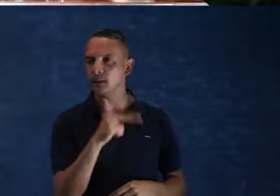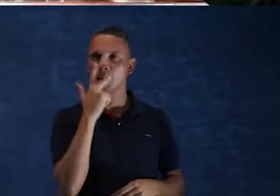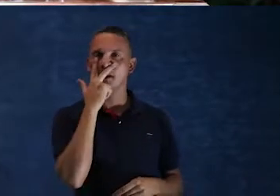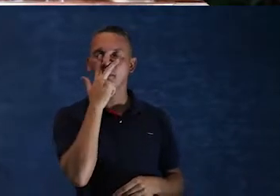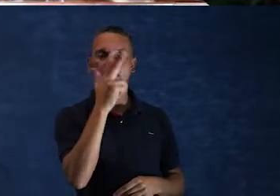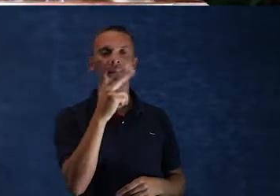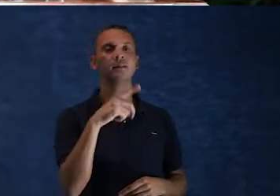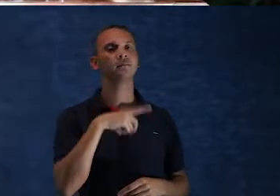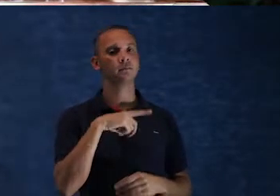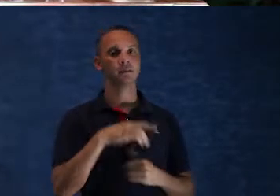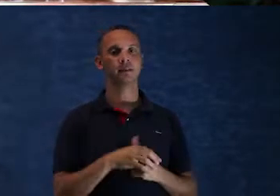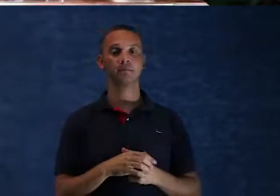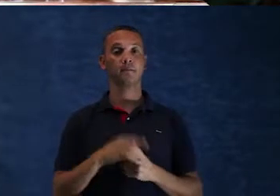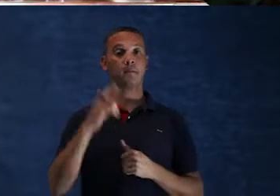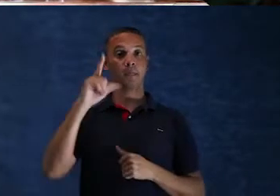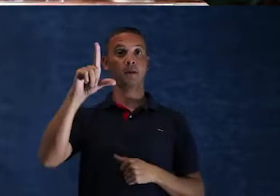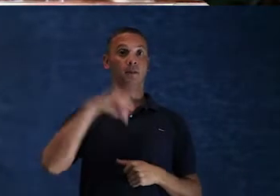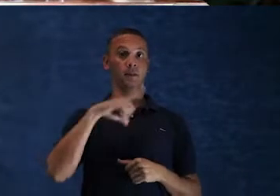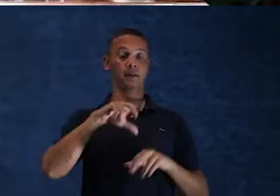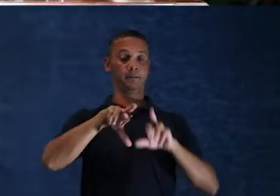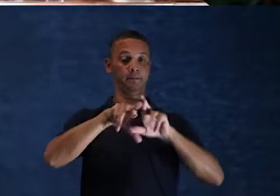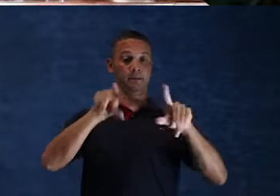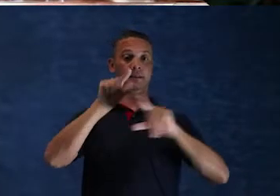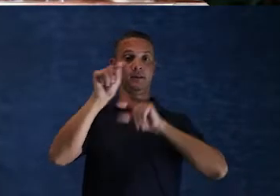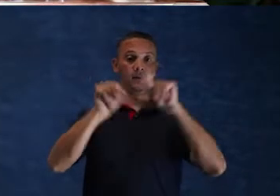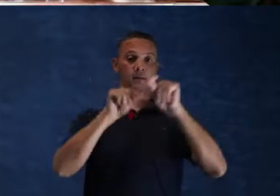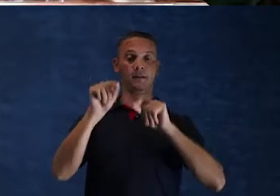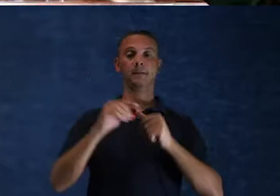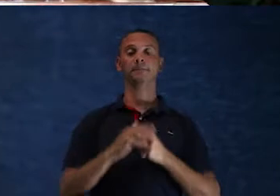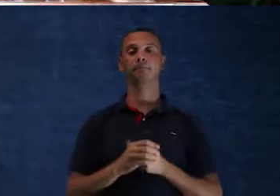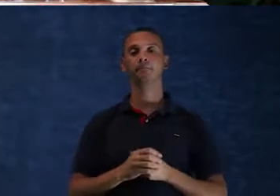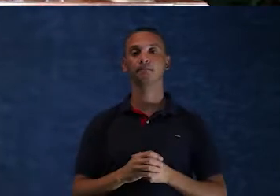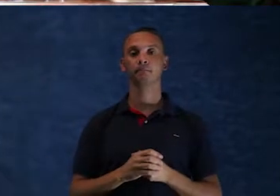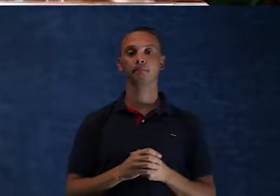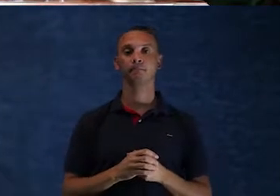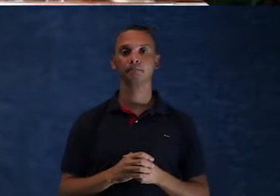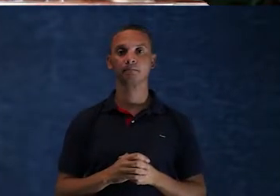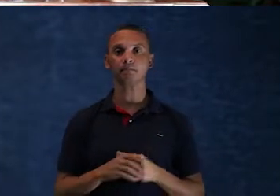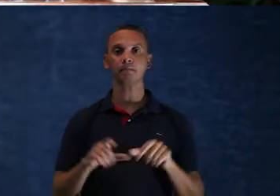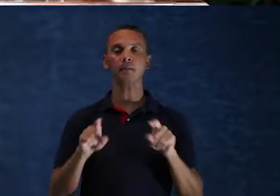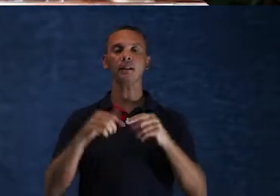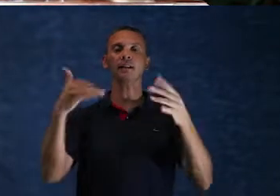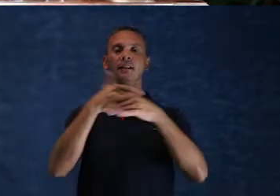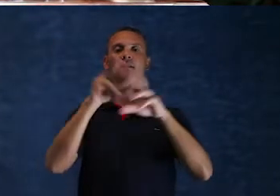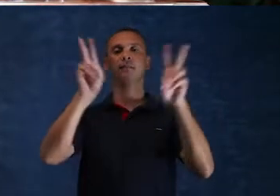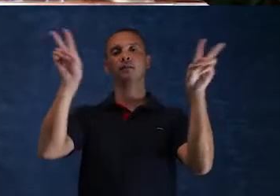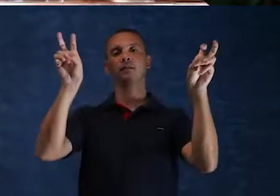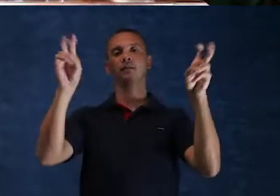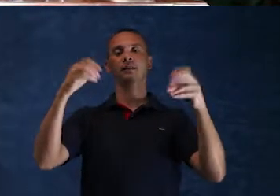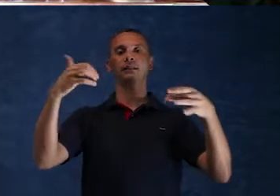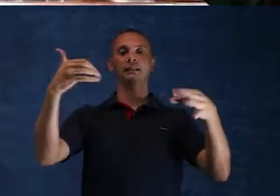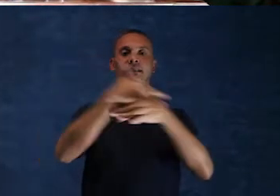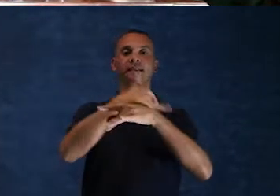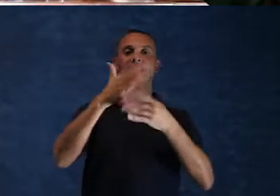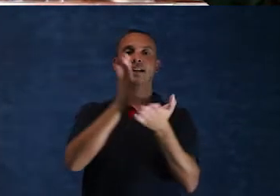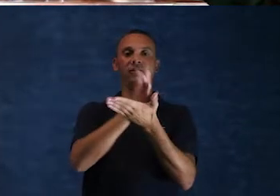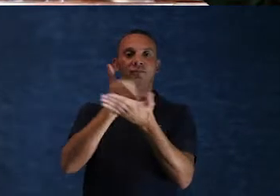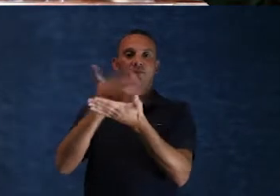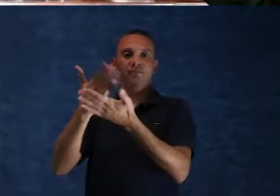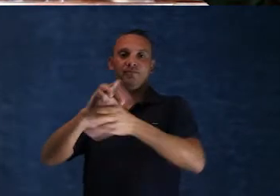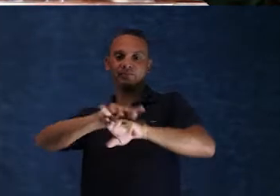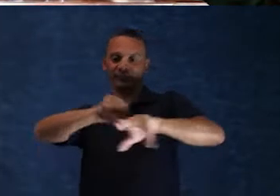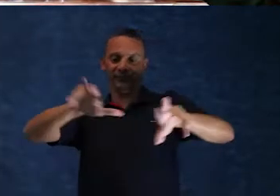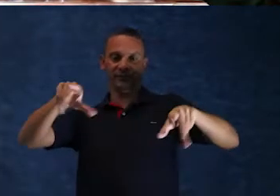Outro desdobramento apontado pelas subdivisões do livro de Bellotto é Cidade Partida, do Zuenir Ventura.